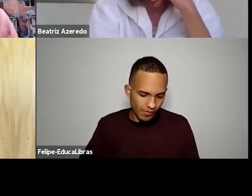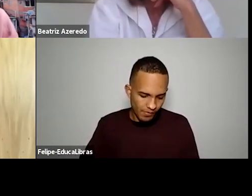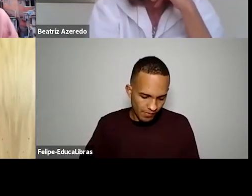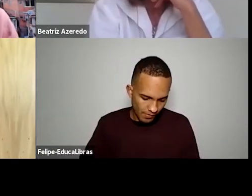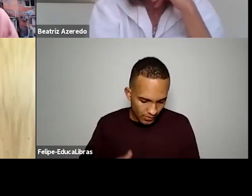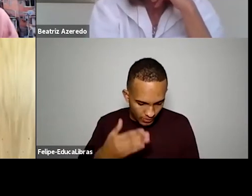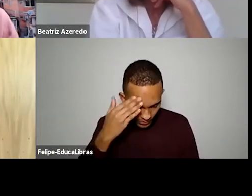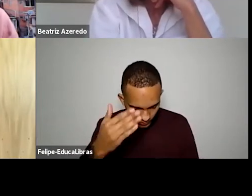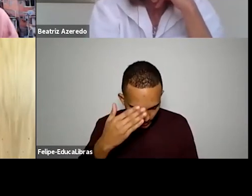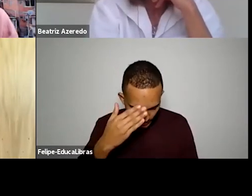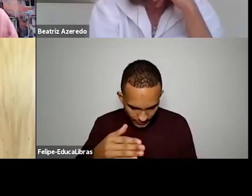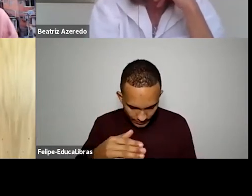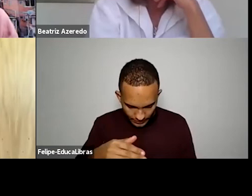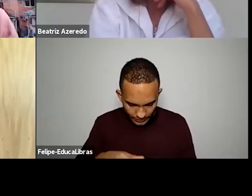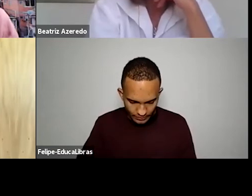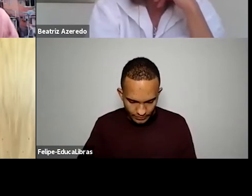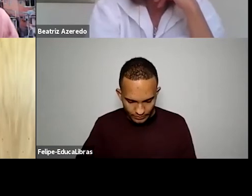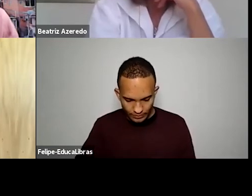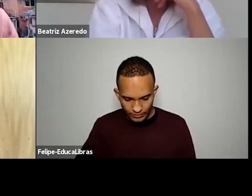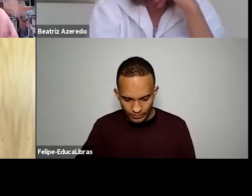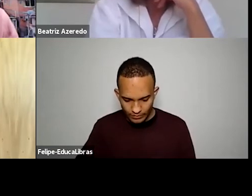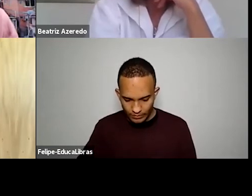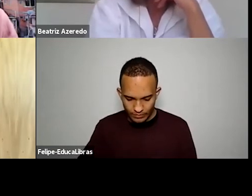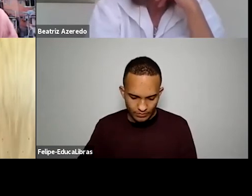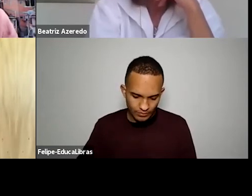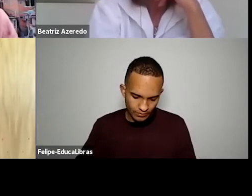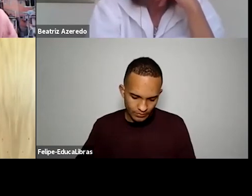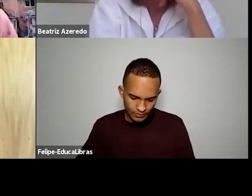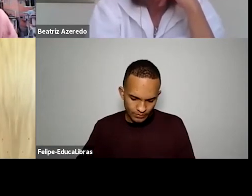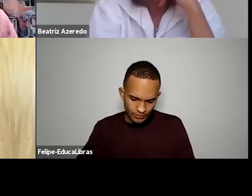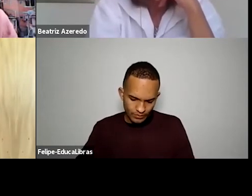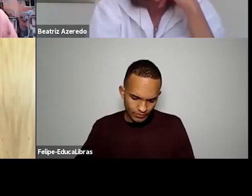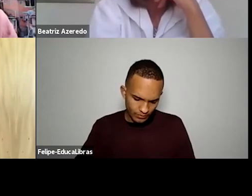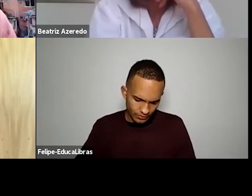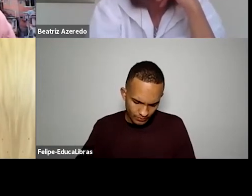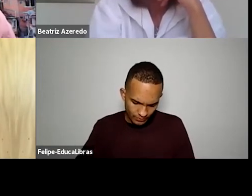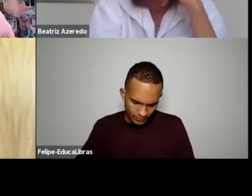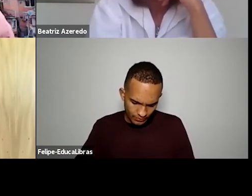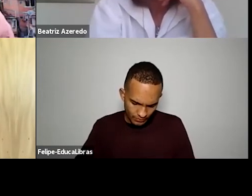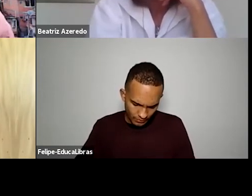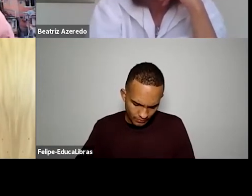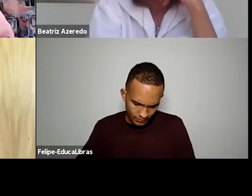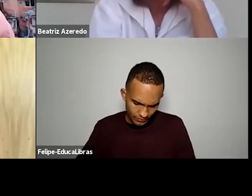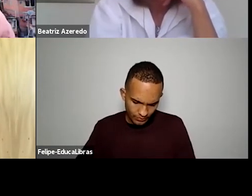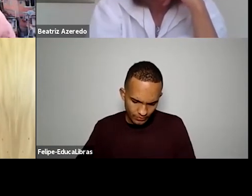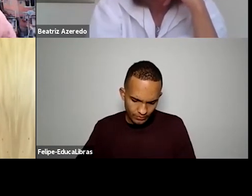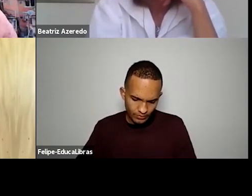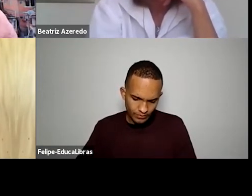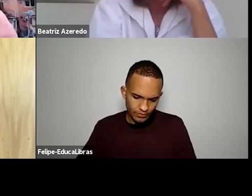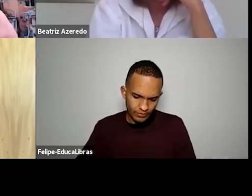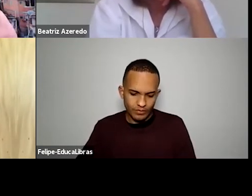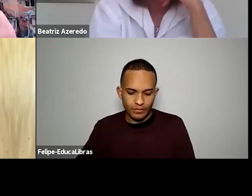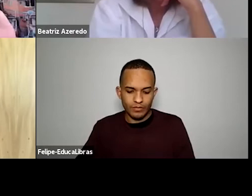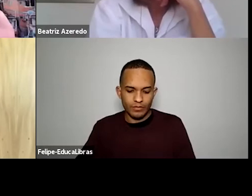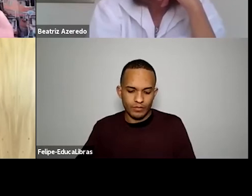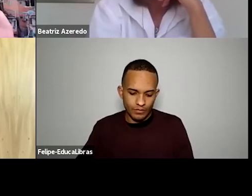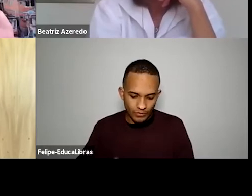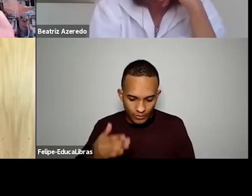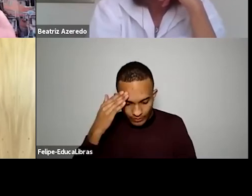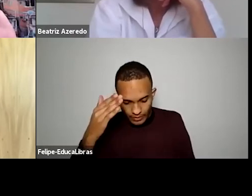Obrigada, Gilson. Obrigada pelas palavras e pelo poema, pelo protesto.